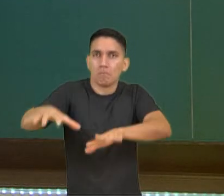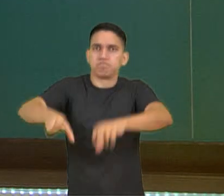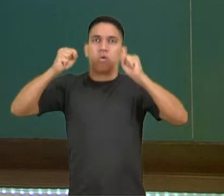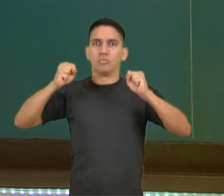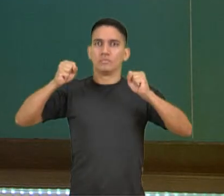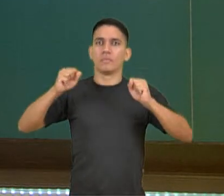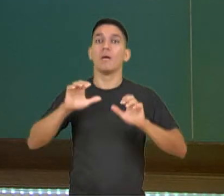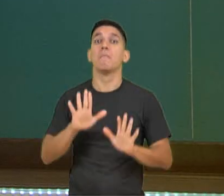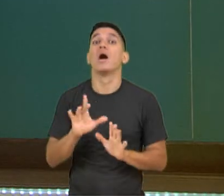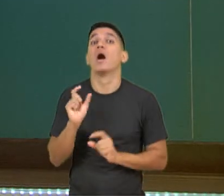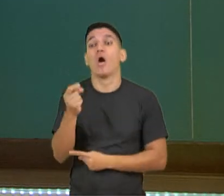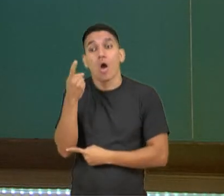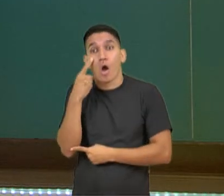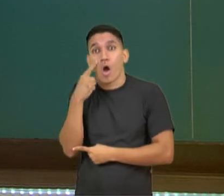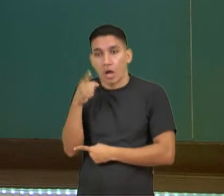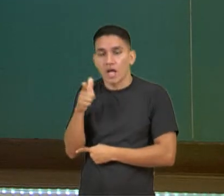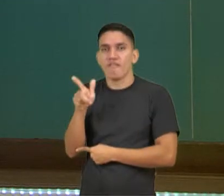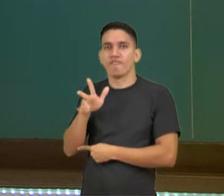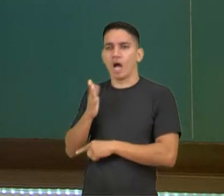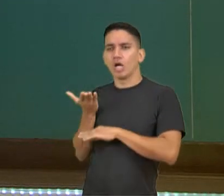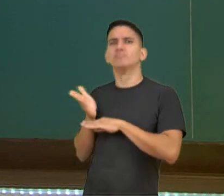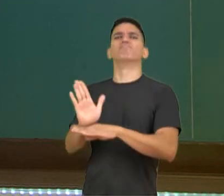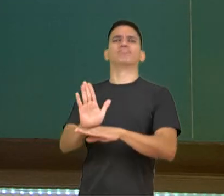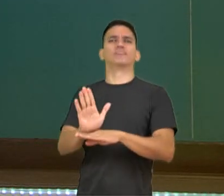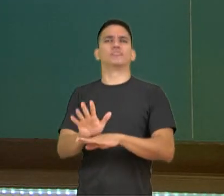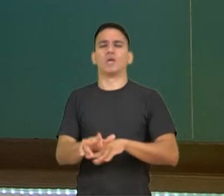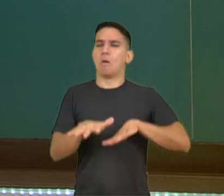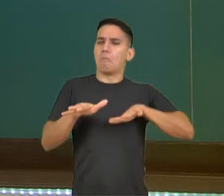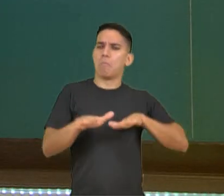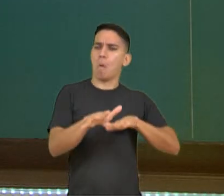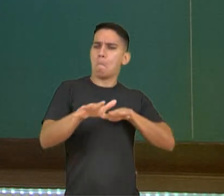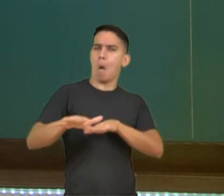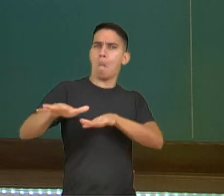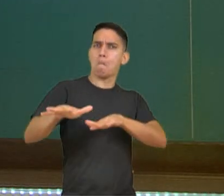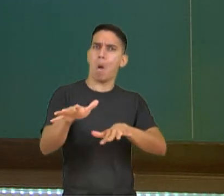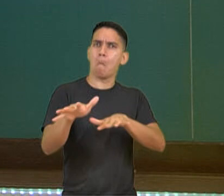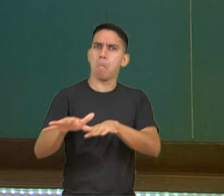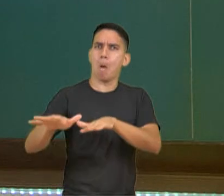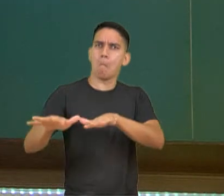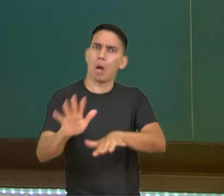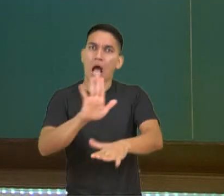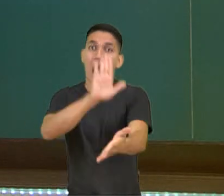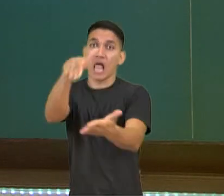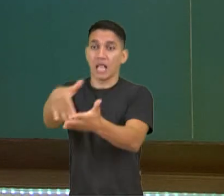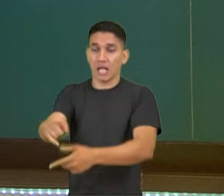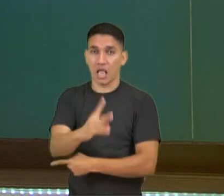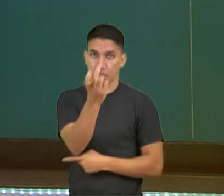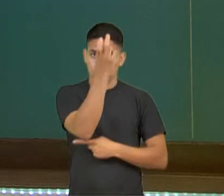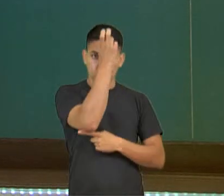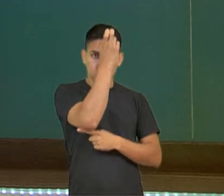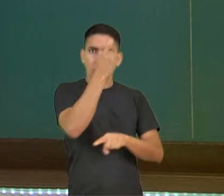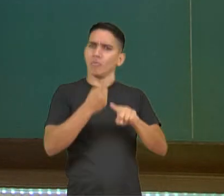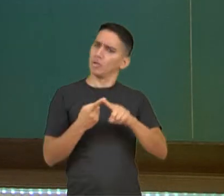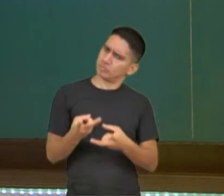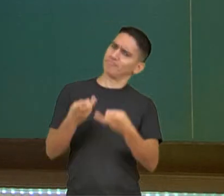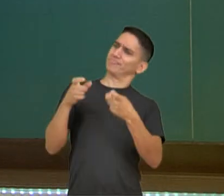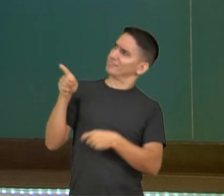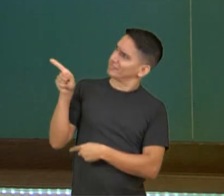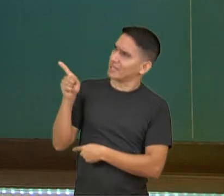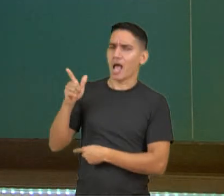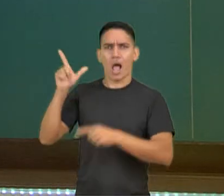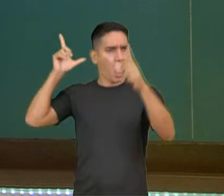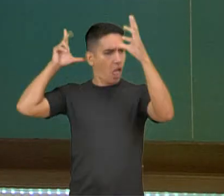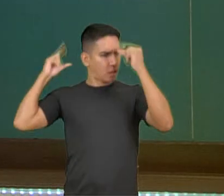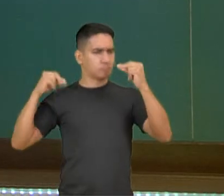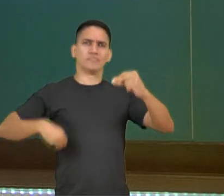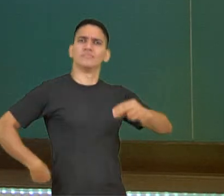o diretório vai apoiar essa ida de Napoleão Bonaparte para o Egito porque eles vão ver que a figura de Napoleão